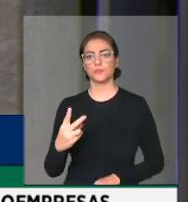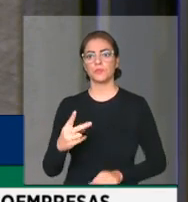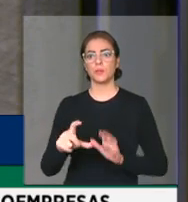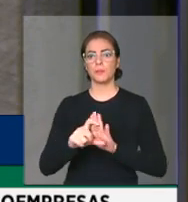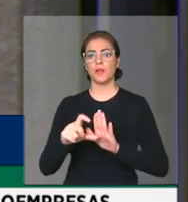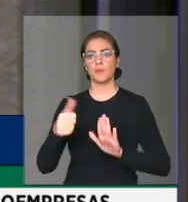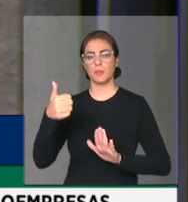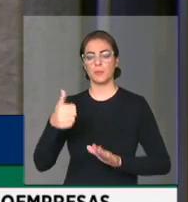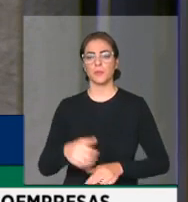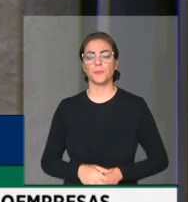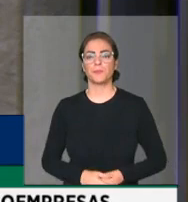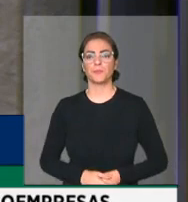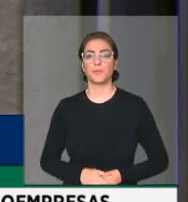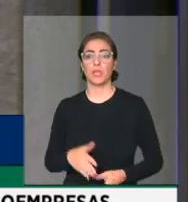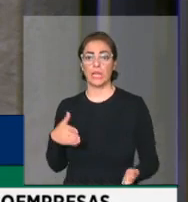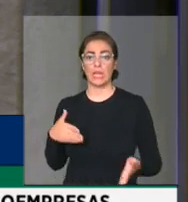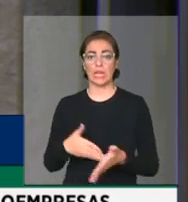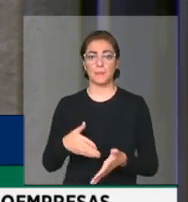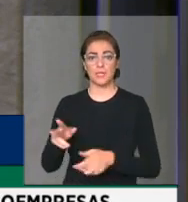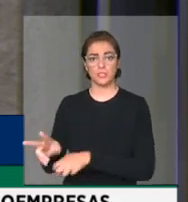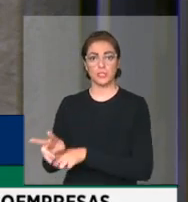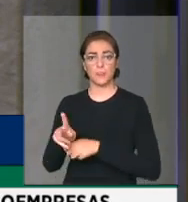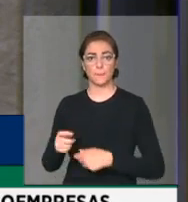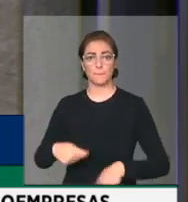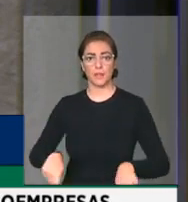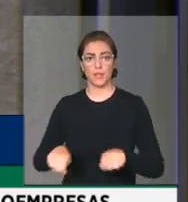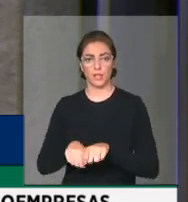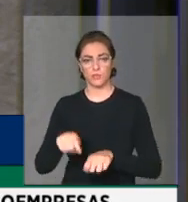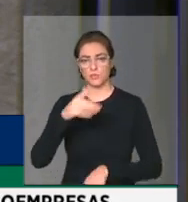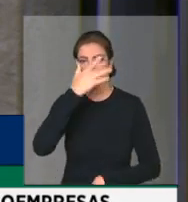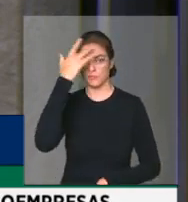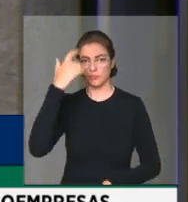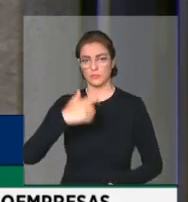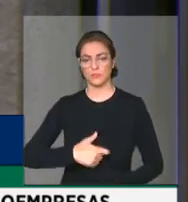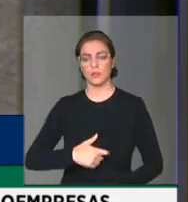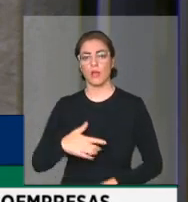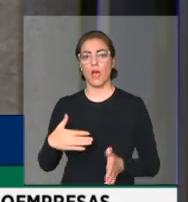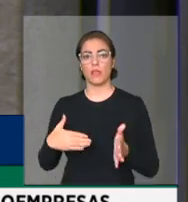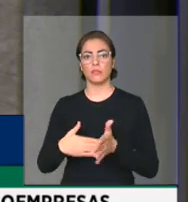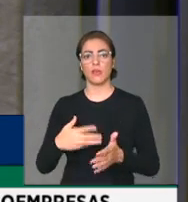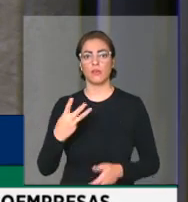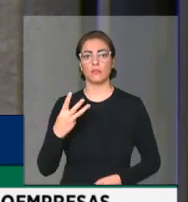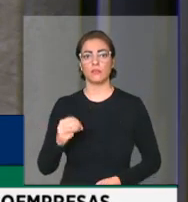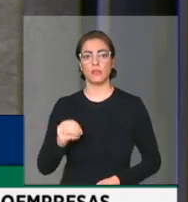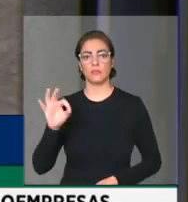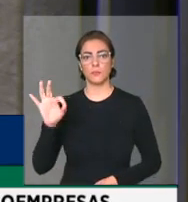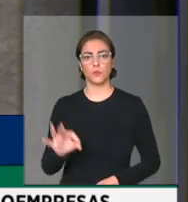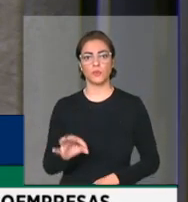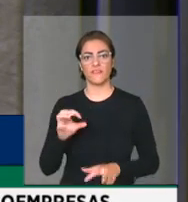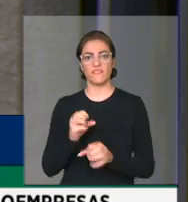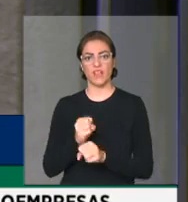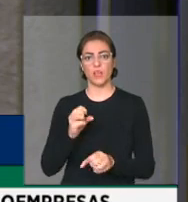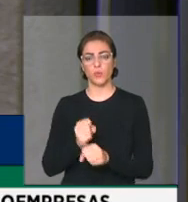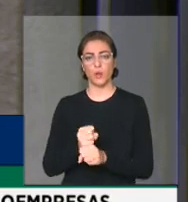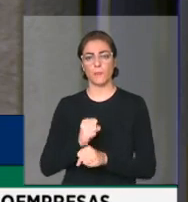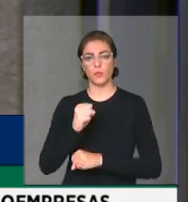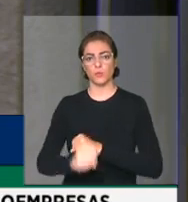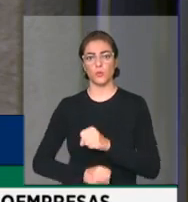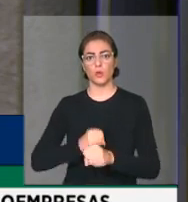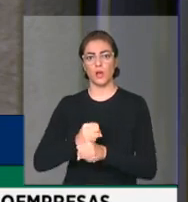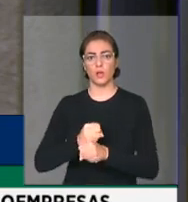1º. Limite do empréstimo pelo beneficiário fixado em 30% do faturamento